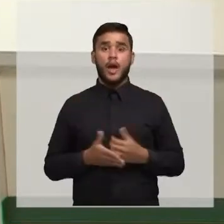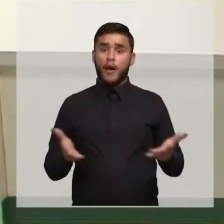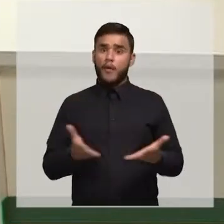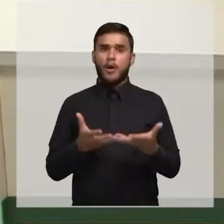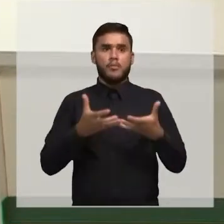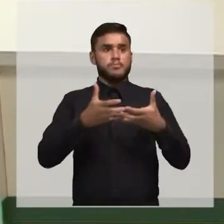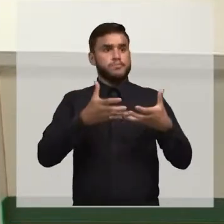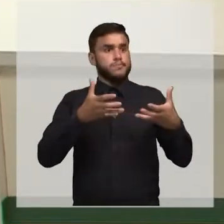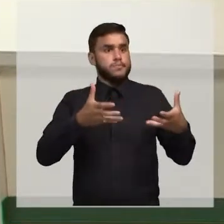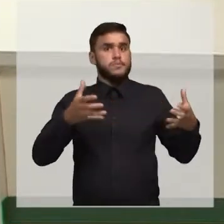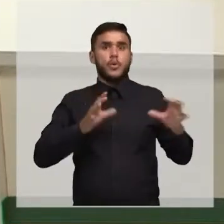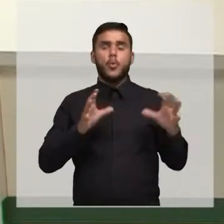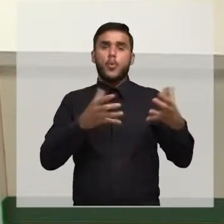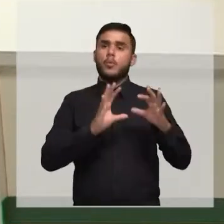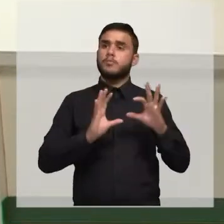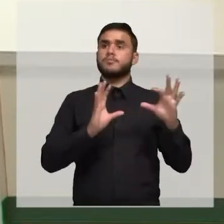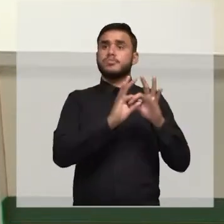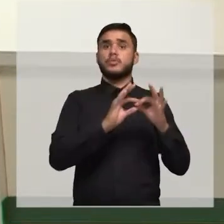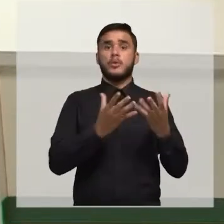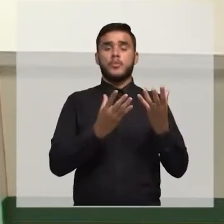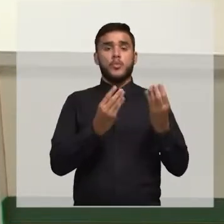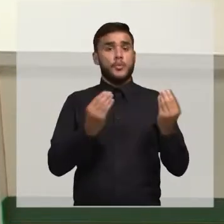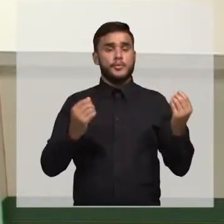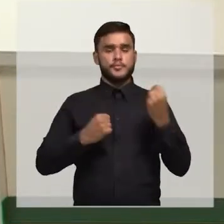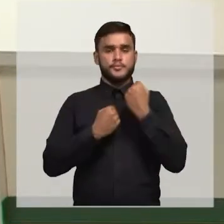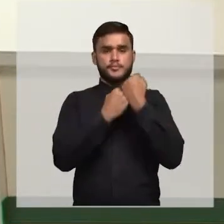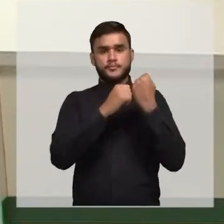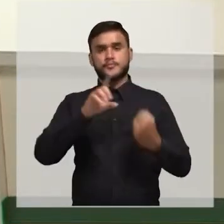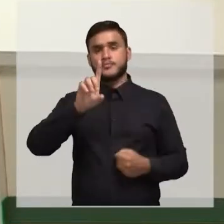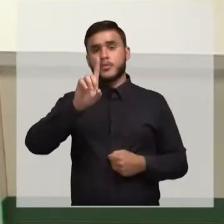enorme. Olha, vamos lembrar aqui, Domingos Filho,